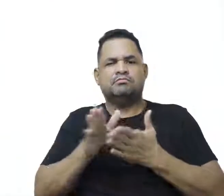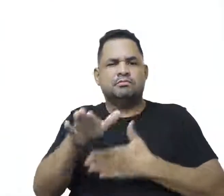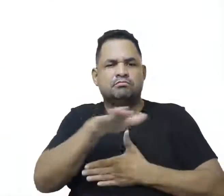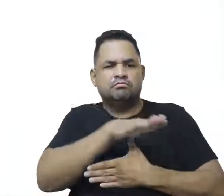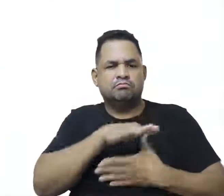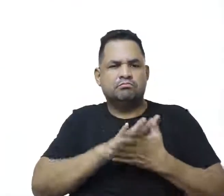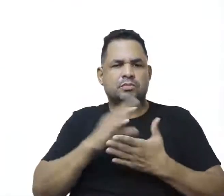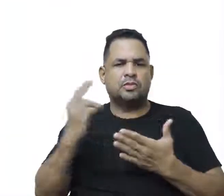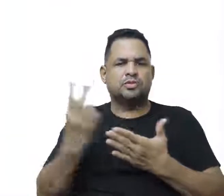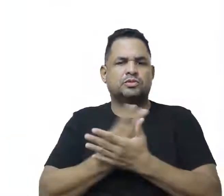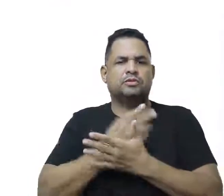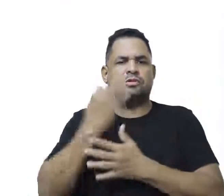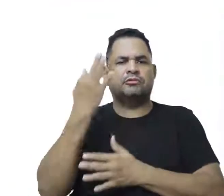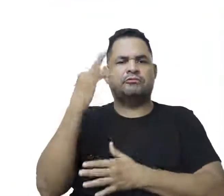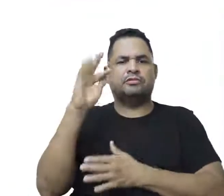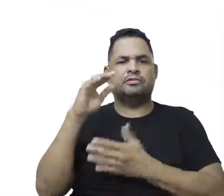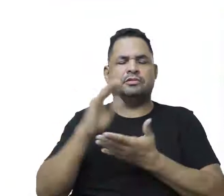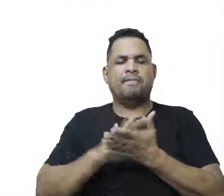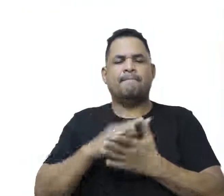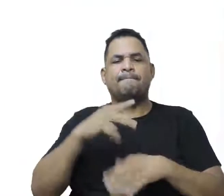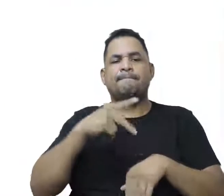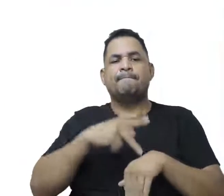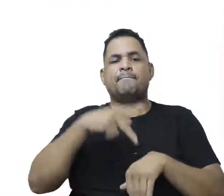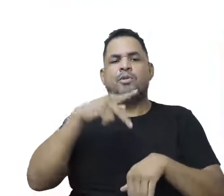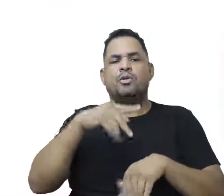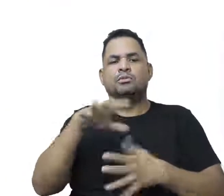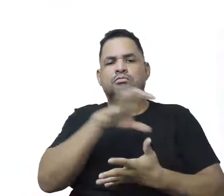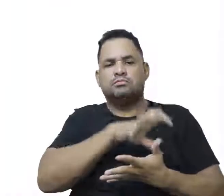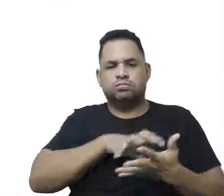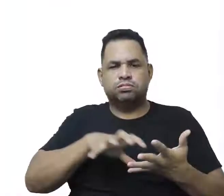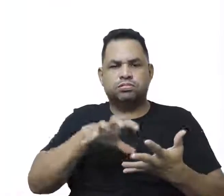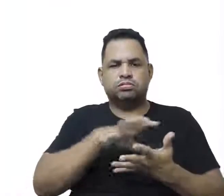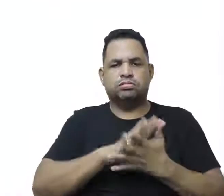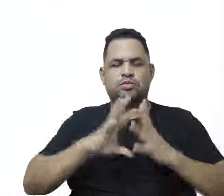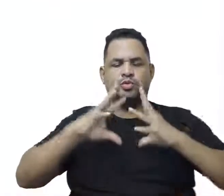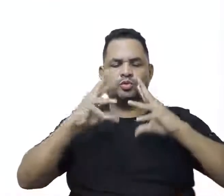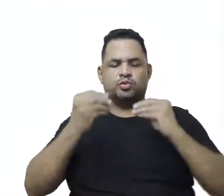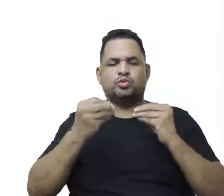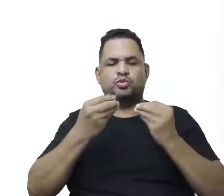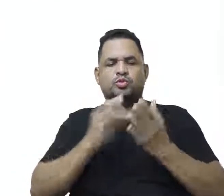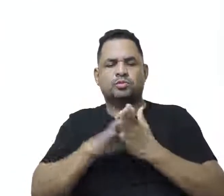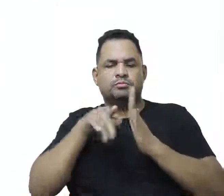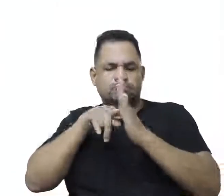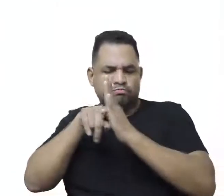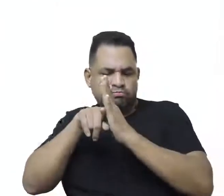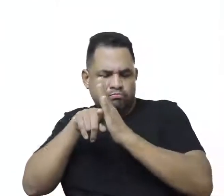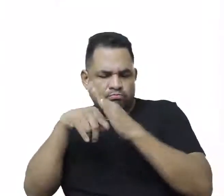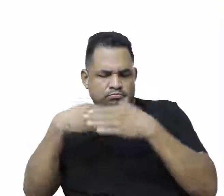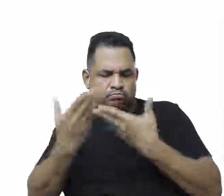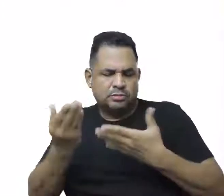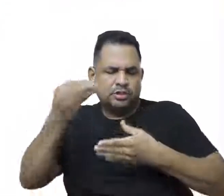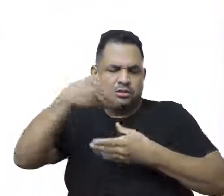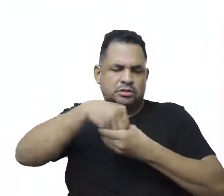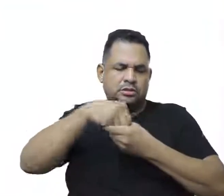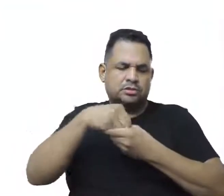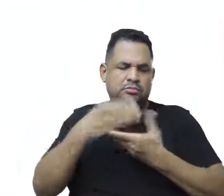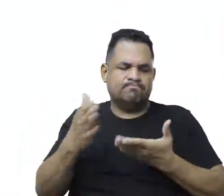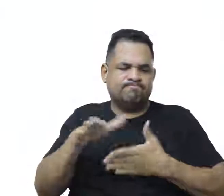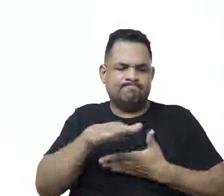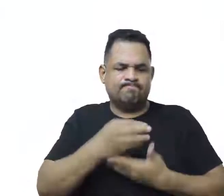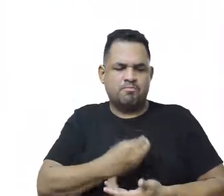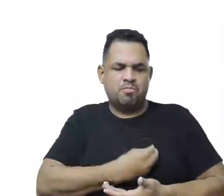França pós-revolucionária então gente não adianta todo o estudioso ele tá dentro de um momento histórico